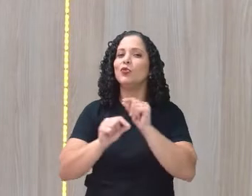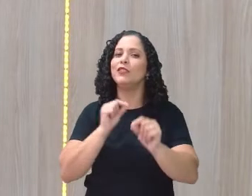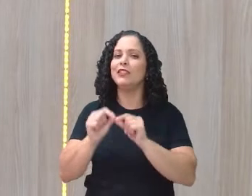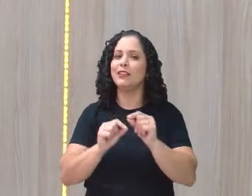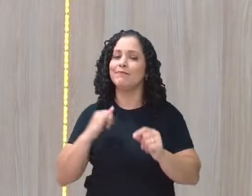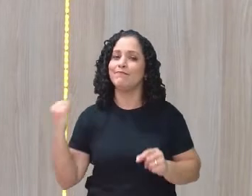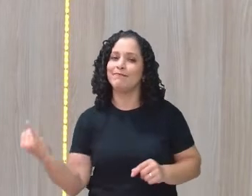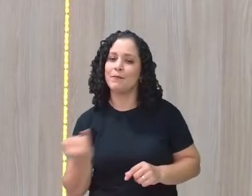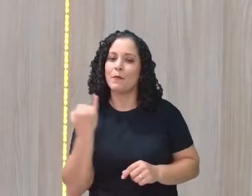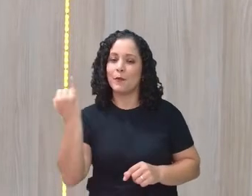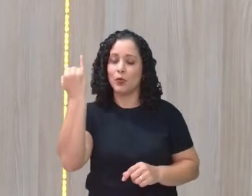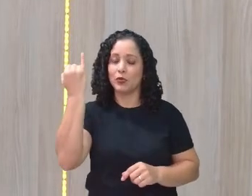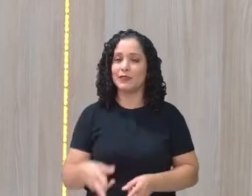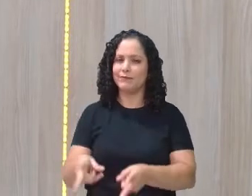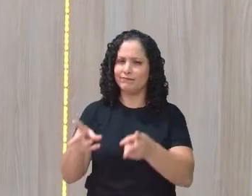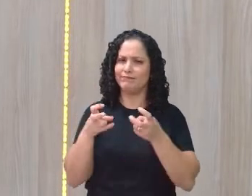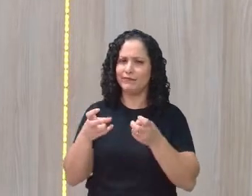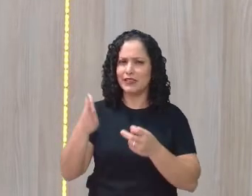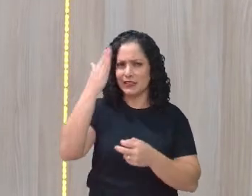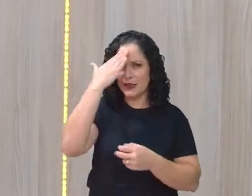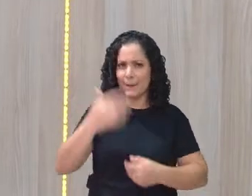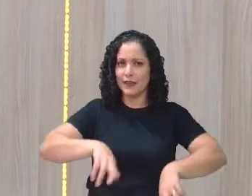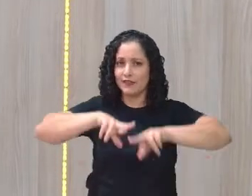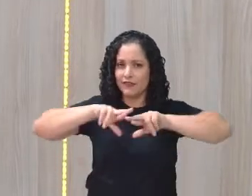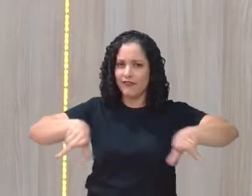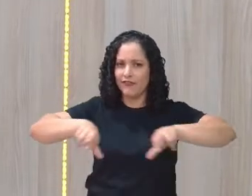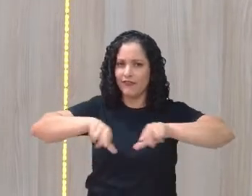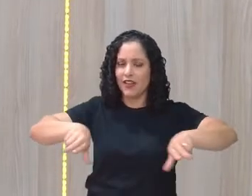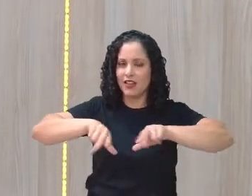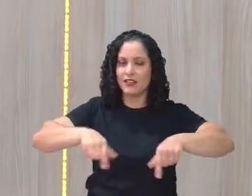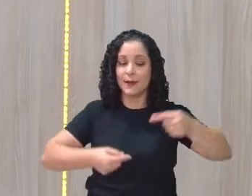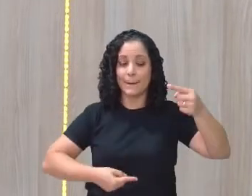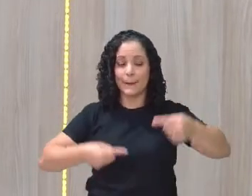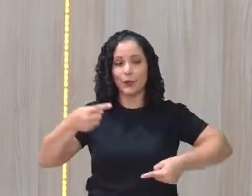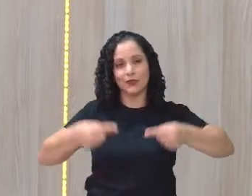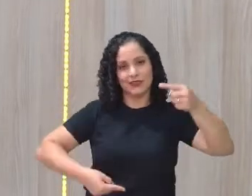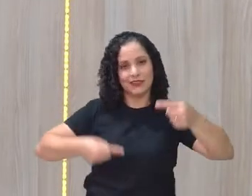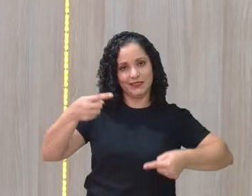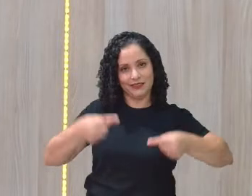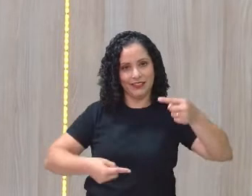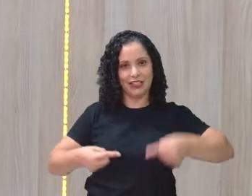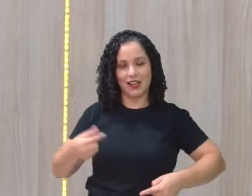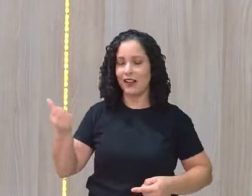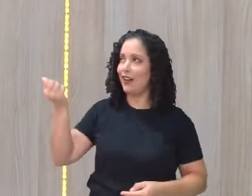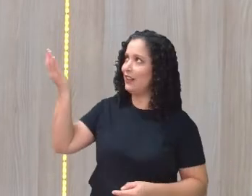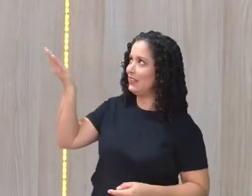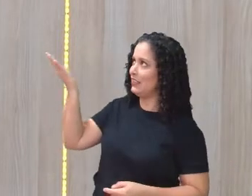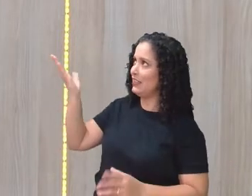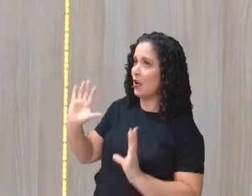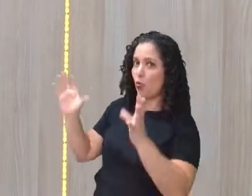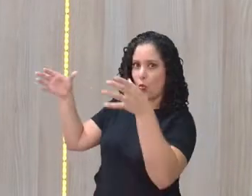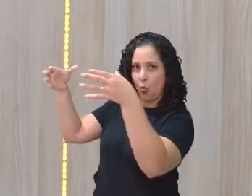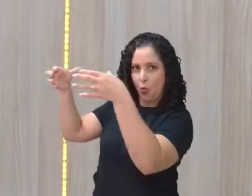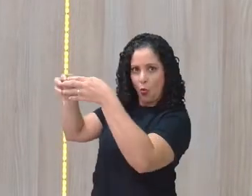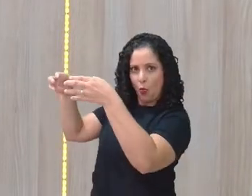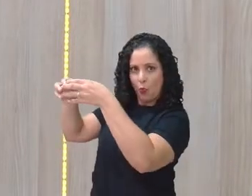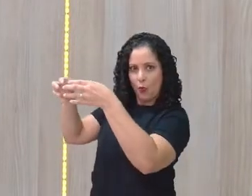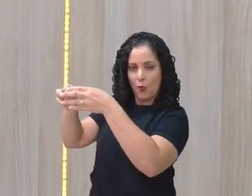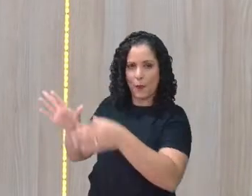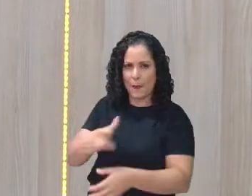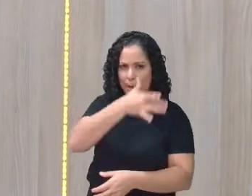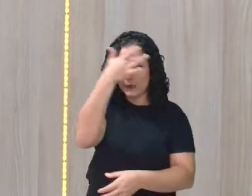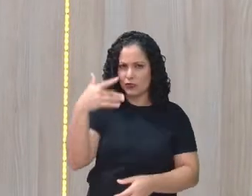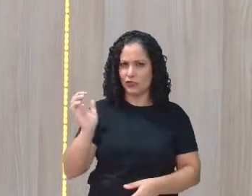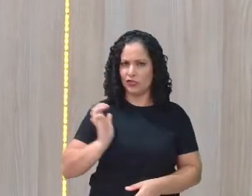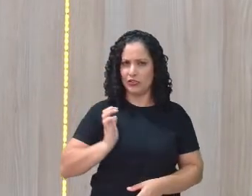gente reconhecer, saber a diferença, né, política. Aí eram uma classe, né, que era a burguesia,